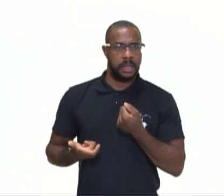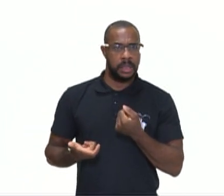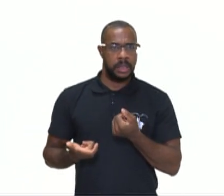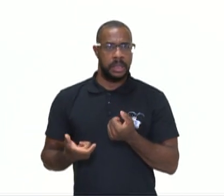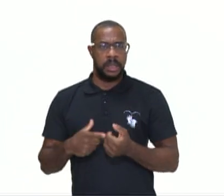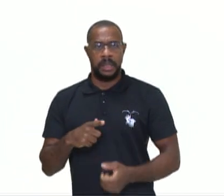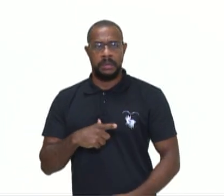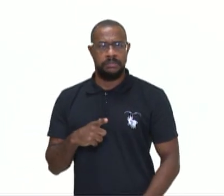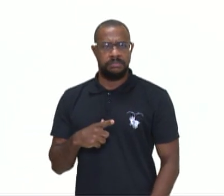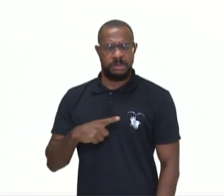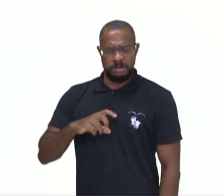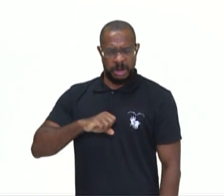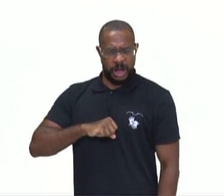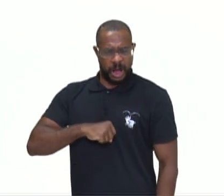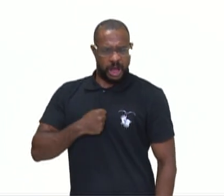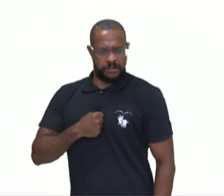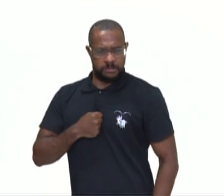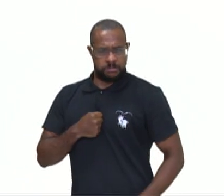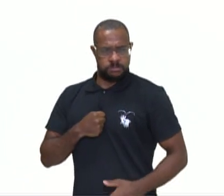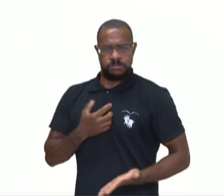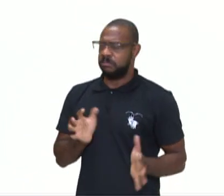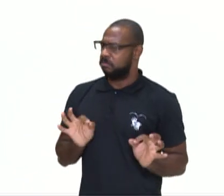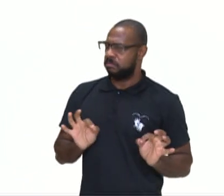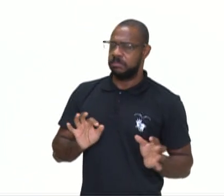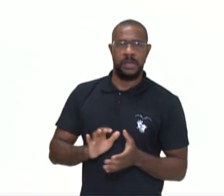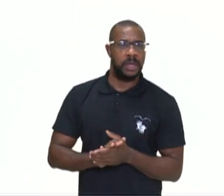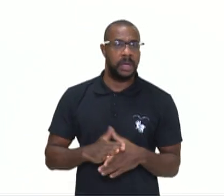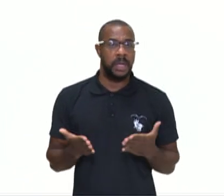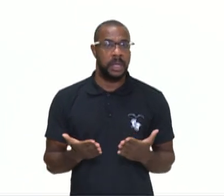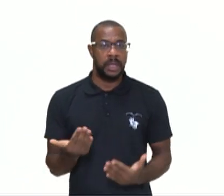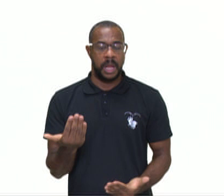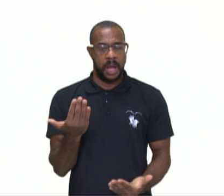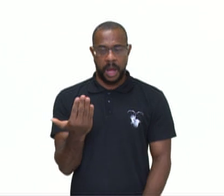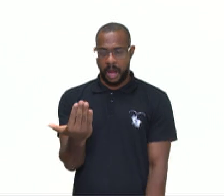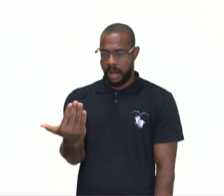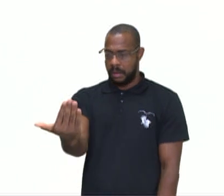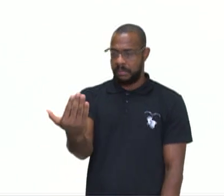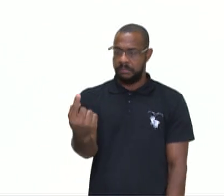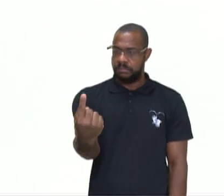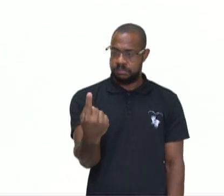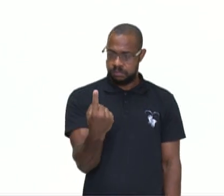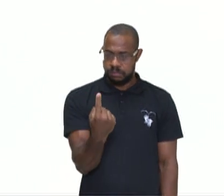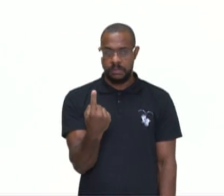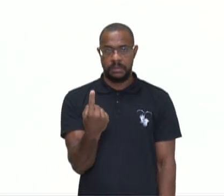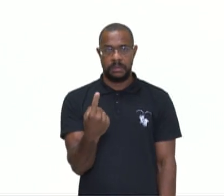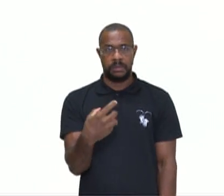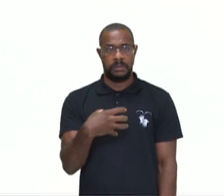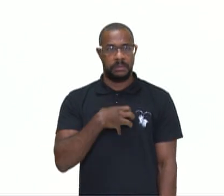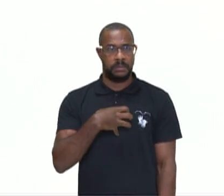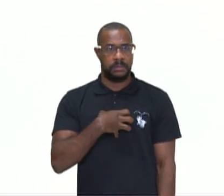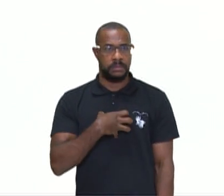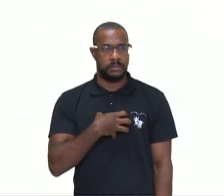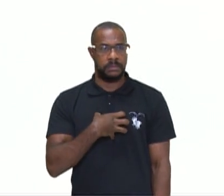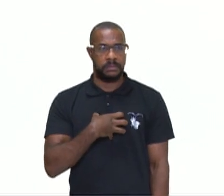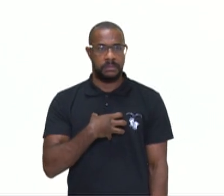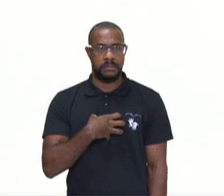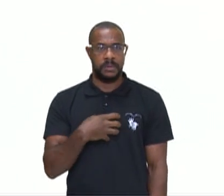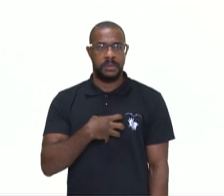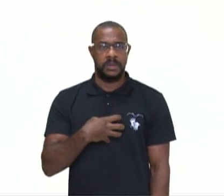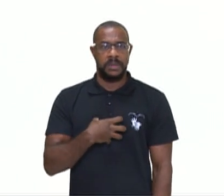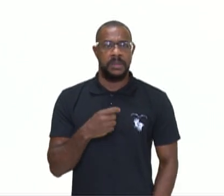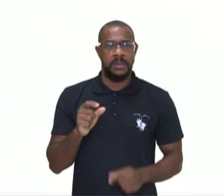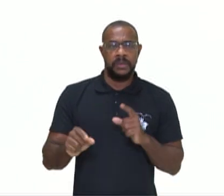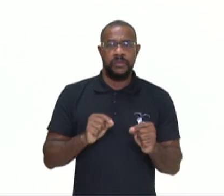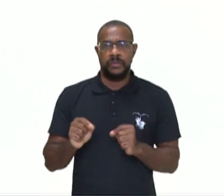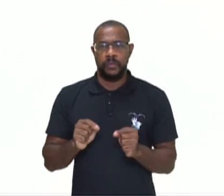dessa procela. Este que à frente vem, e o todo possui minás, de um vândalo